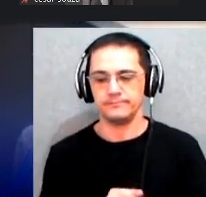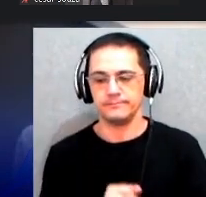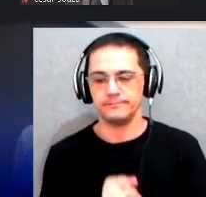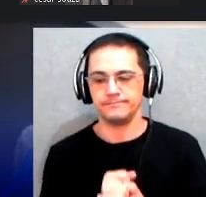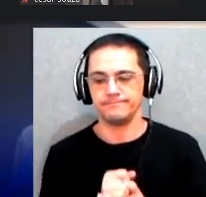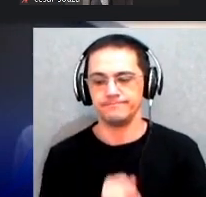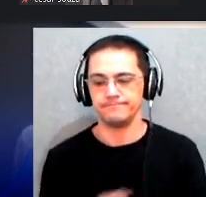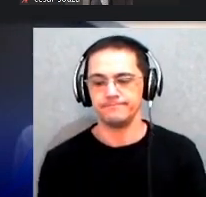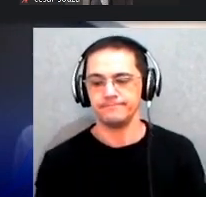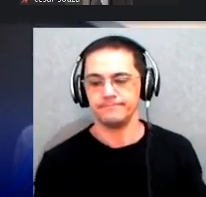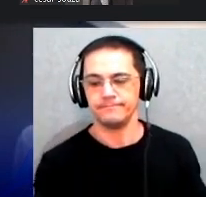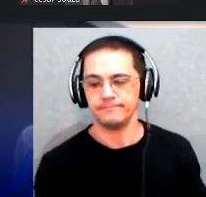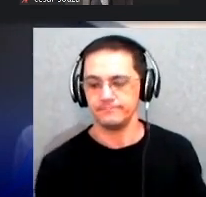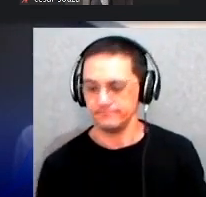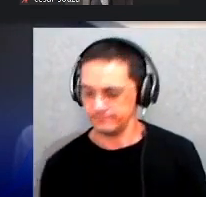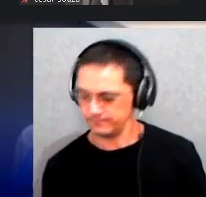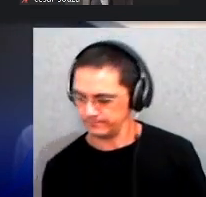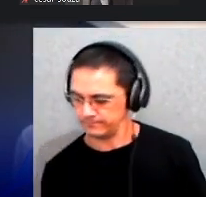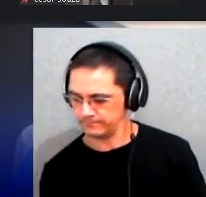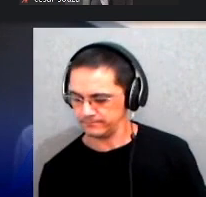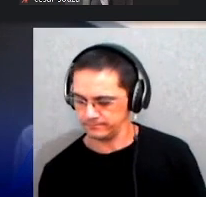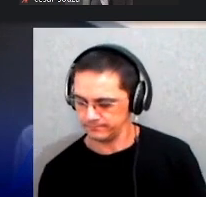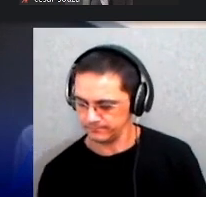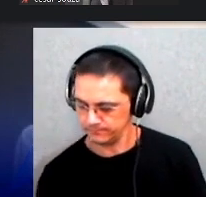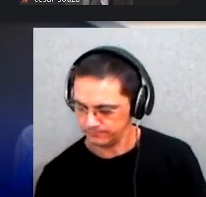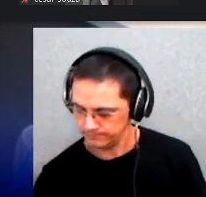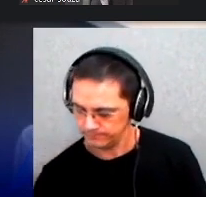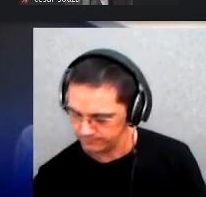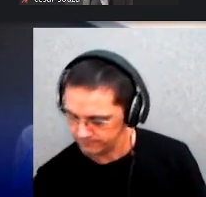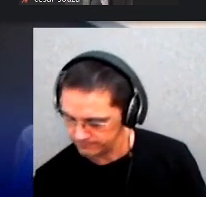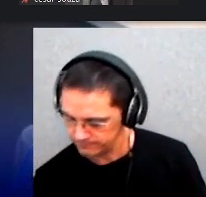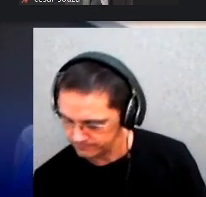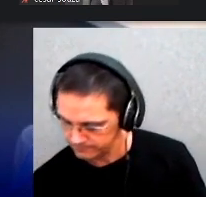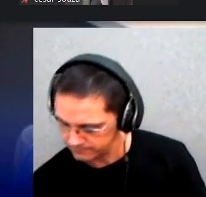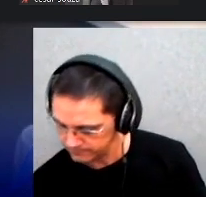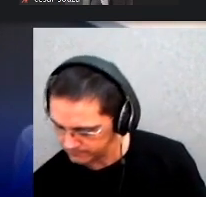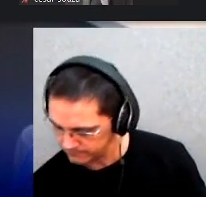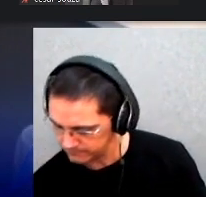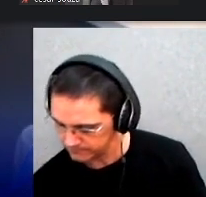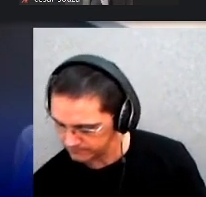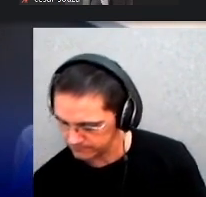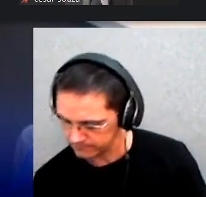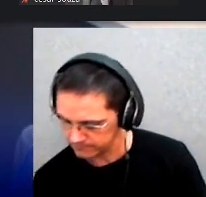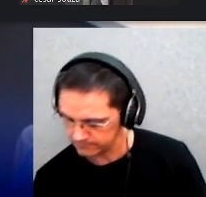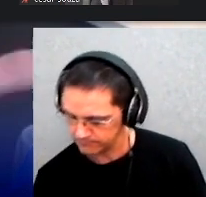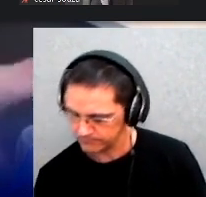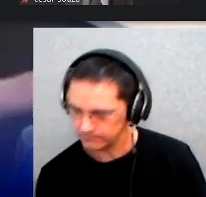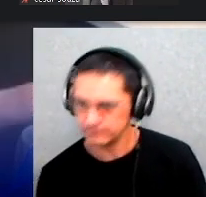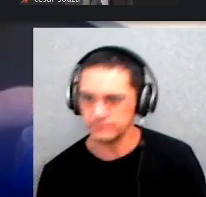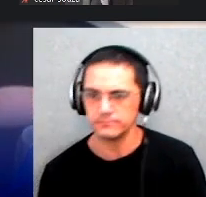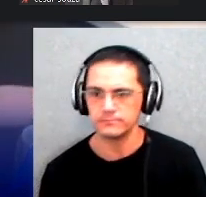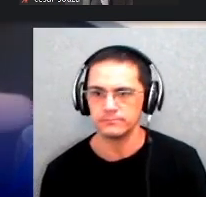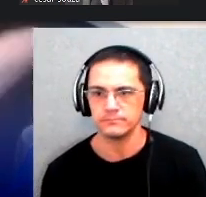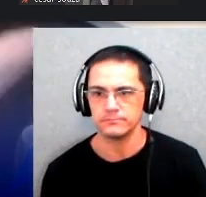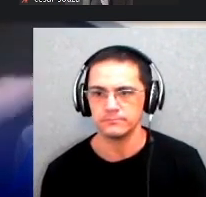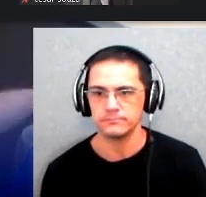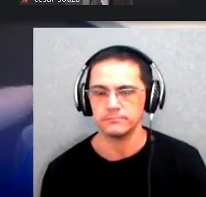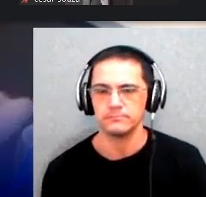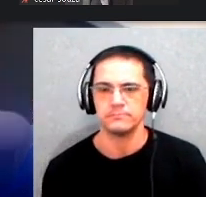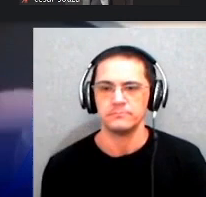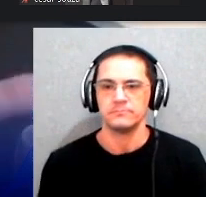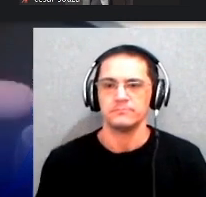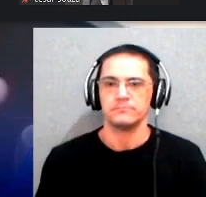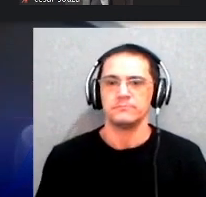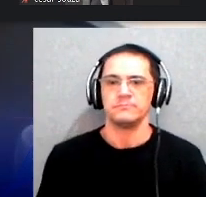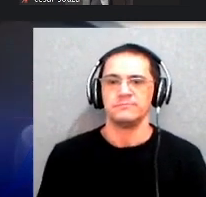Brasil afora, em que as testemunhas vão lá prestar depoimento, um segurança cria um protocolo, mais uma vez,